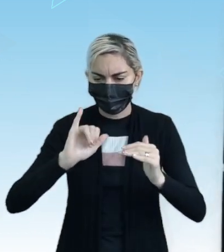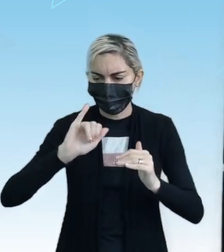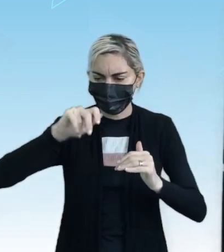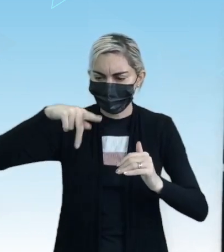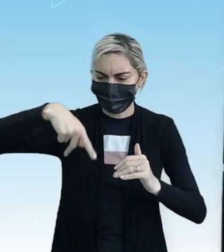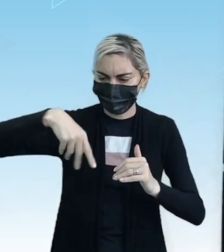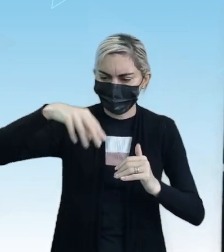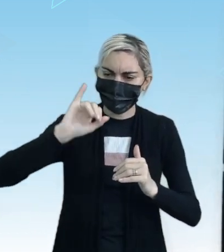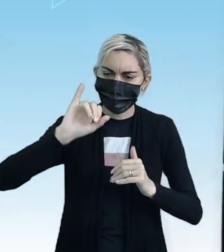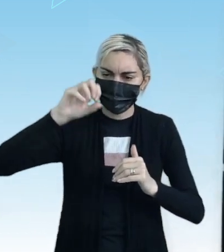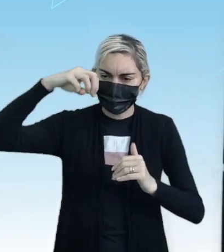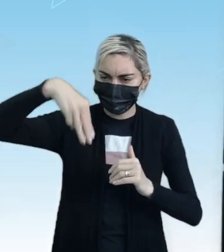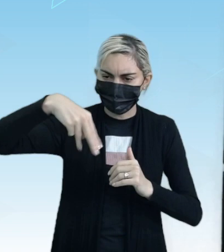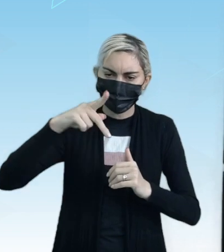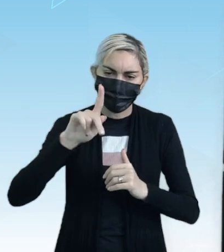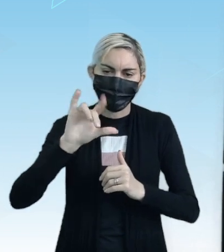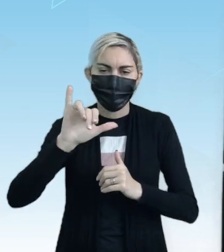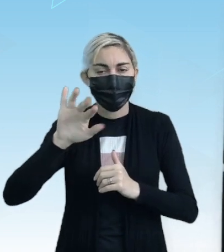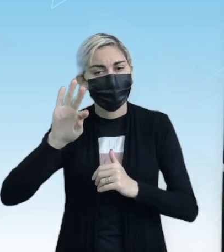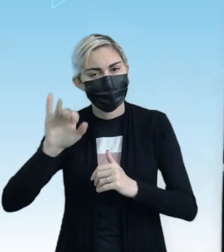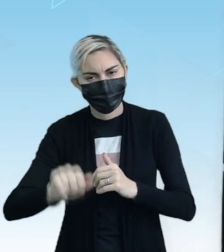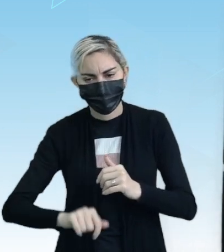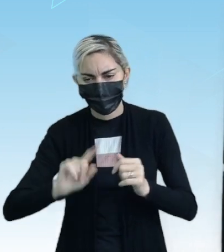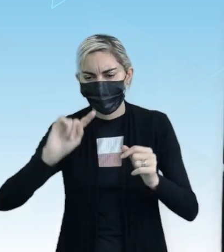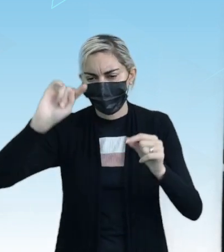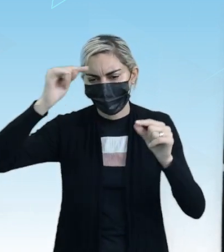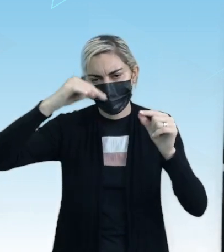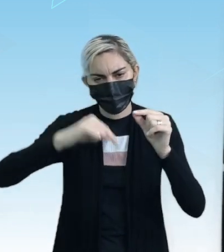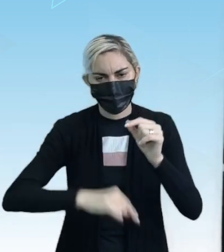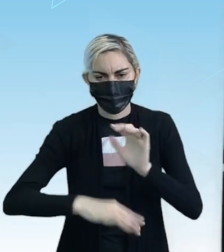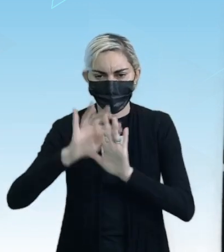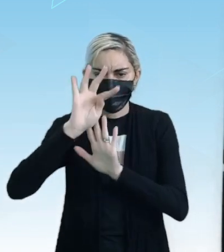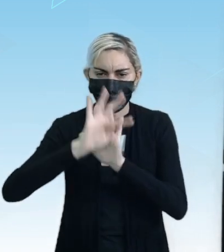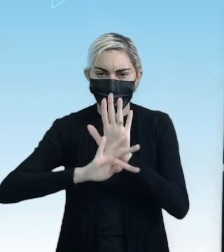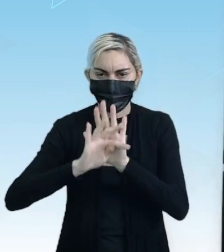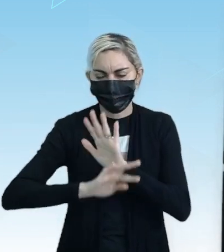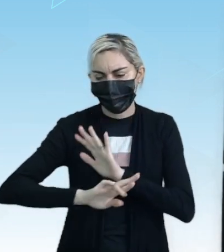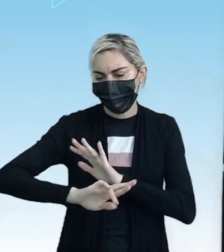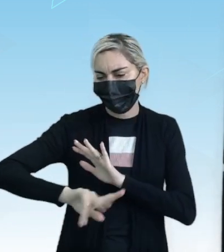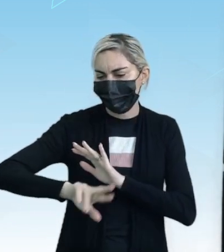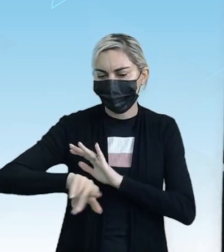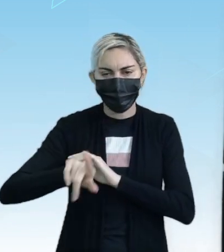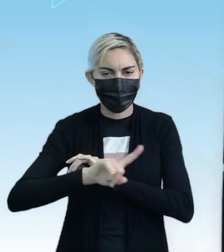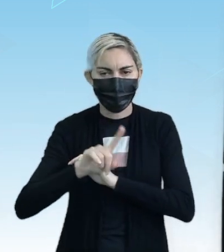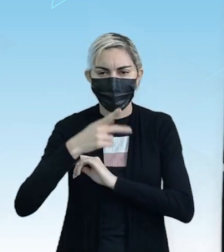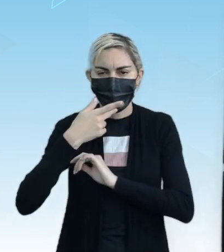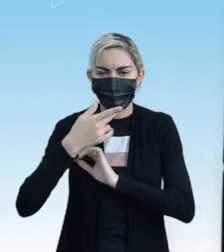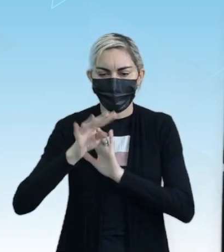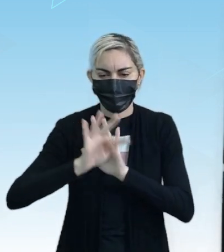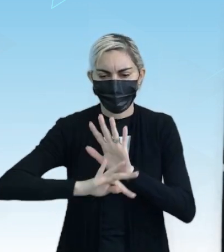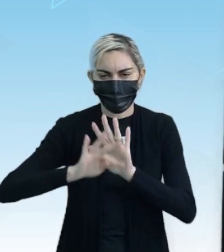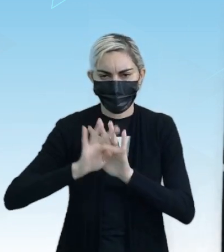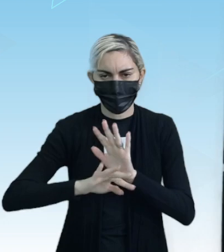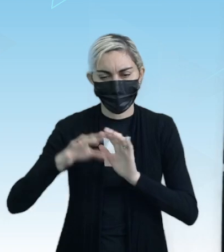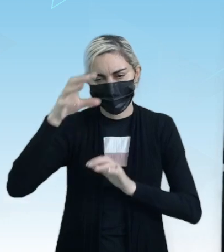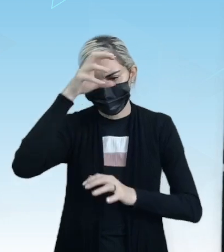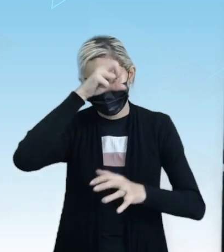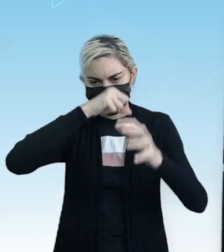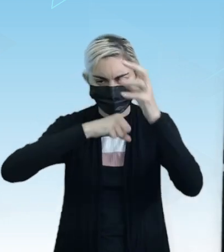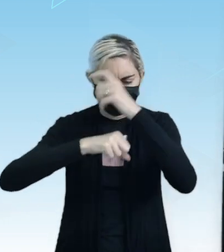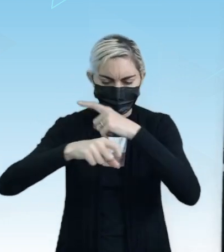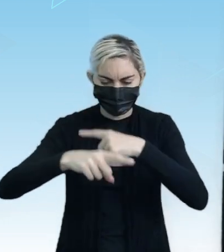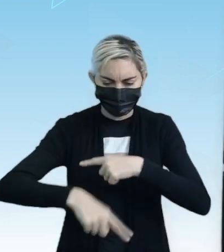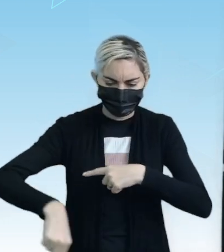implícitas são aquelas que estão na profundidade do texto, no não dito textual. Então aprendam,